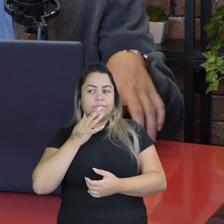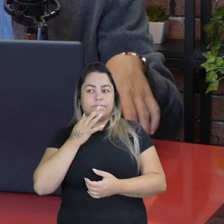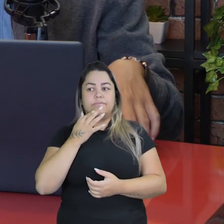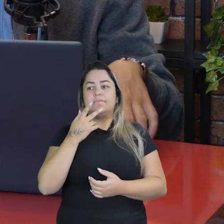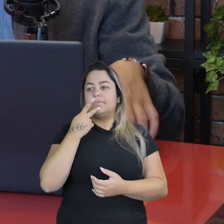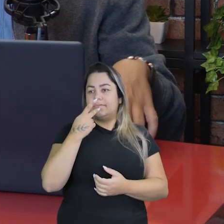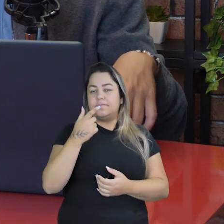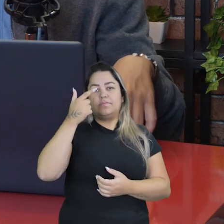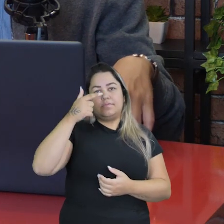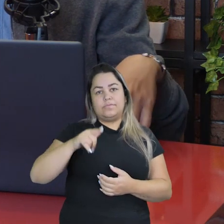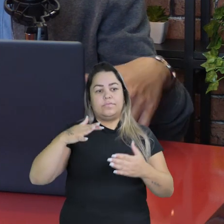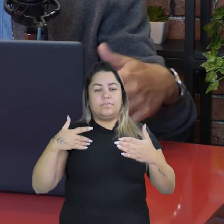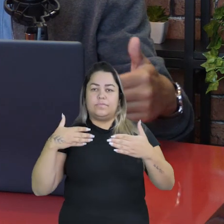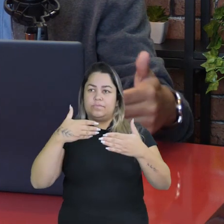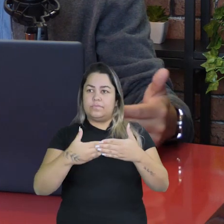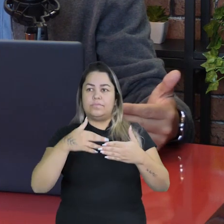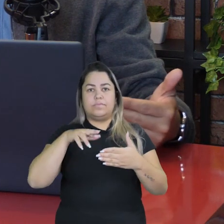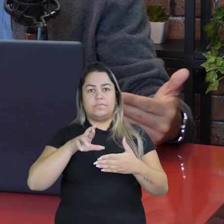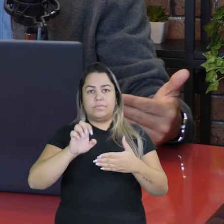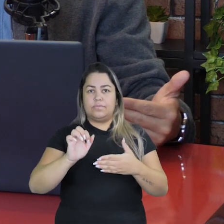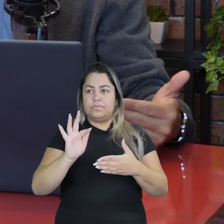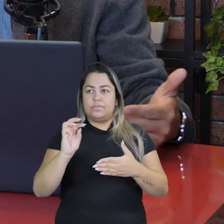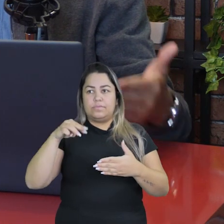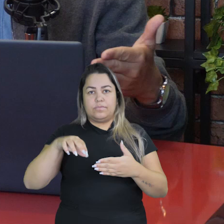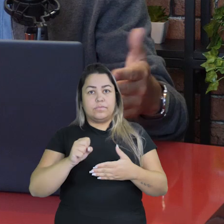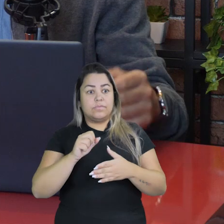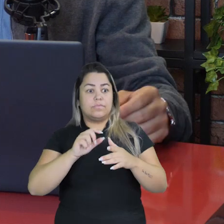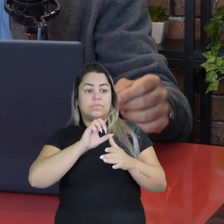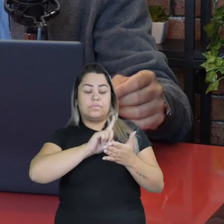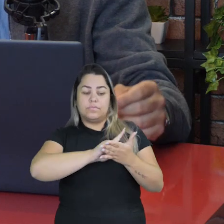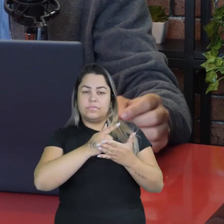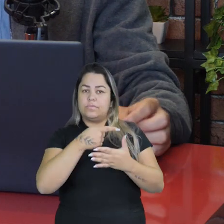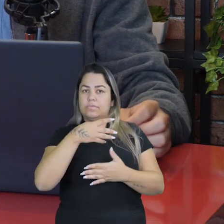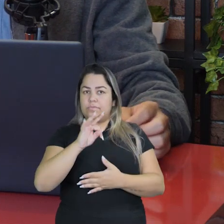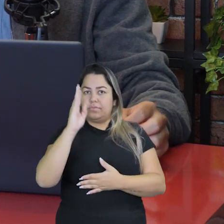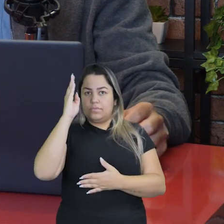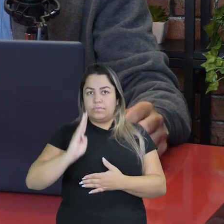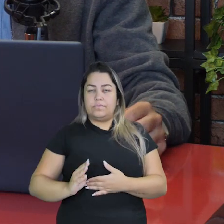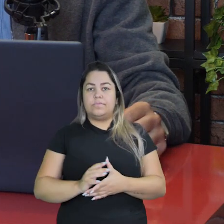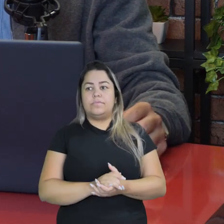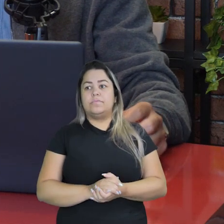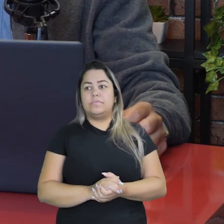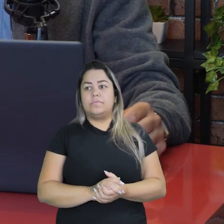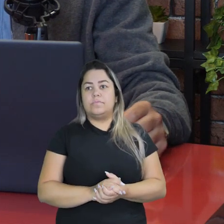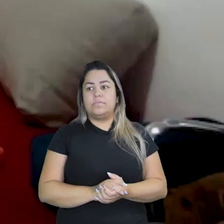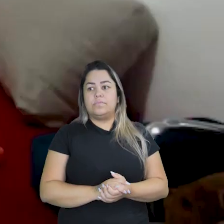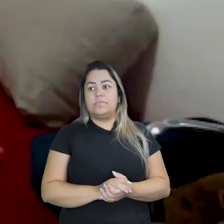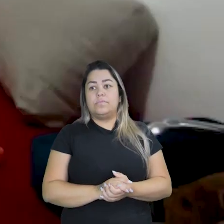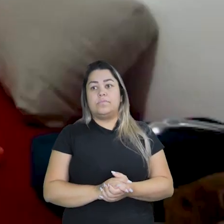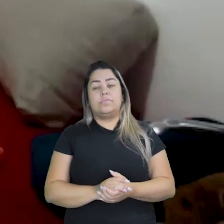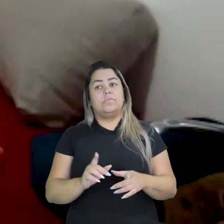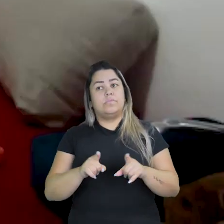PT, Fernando Brasil, comentou mais esse avanço na reforma tributária no jornal PT Brasil desta sexta-feira. Vamos ver.